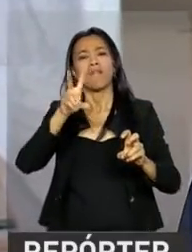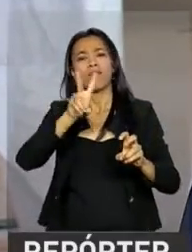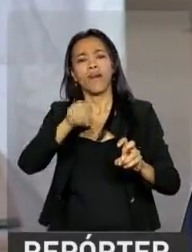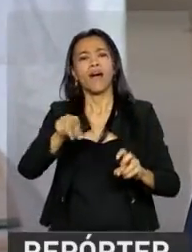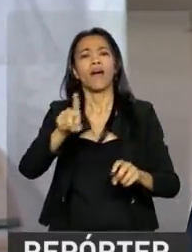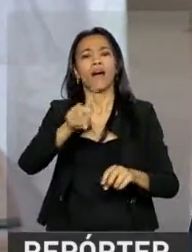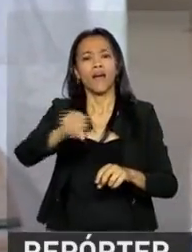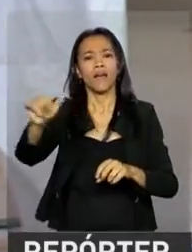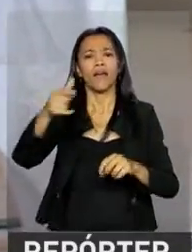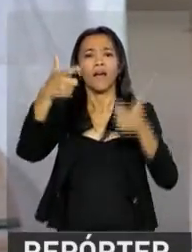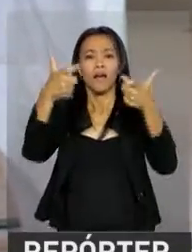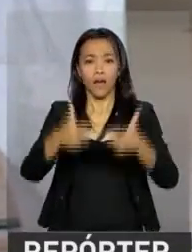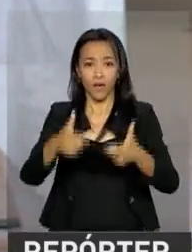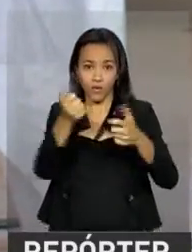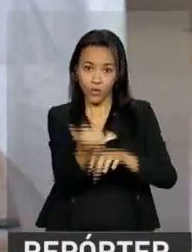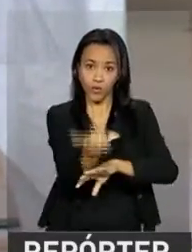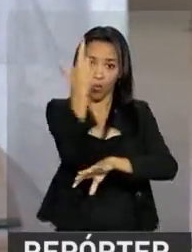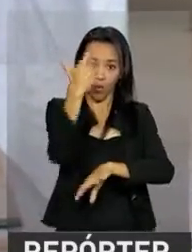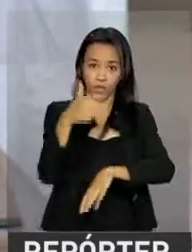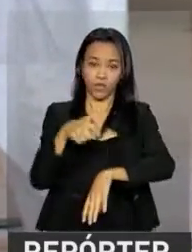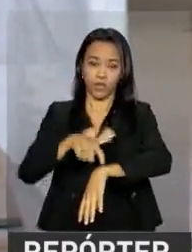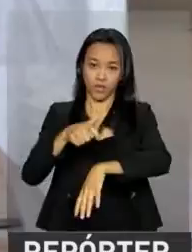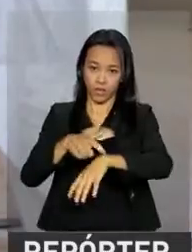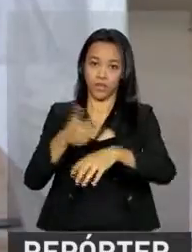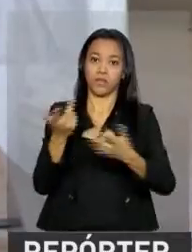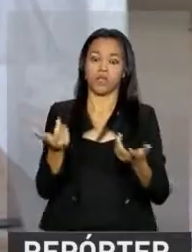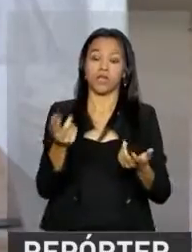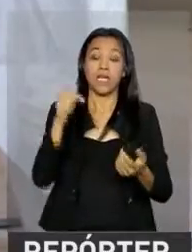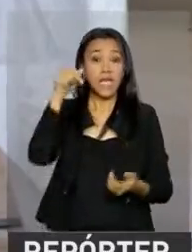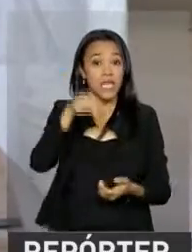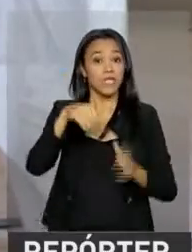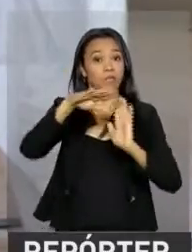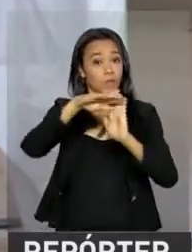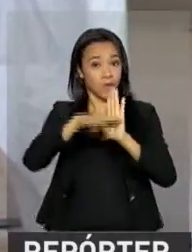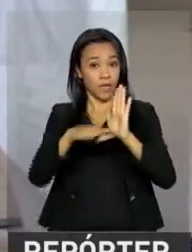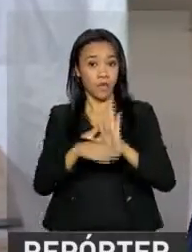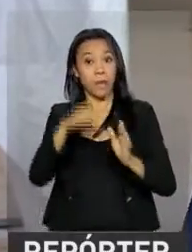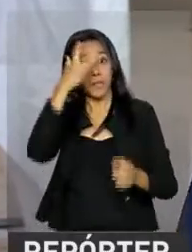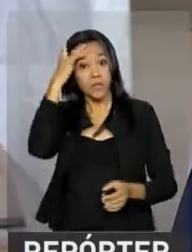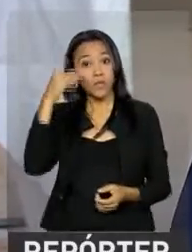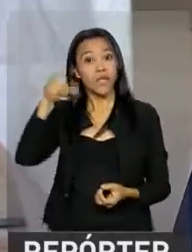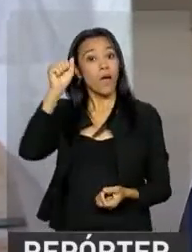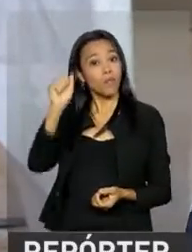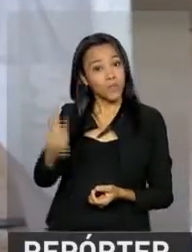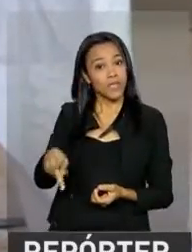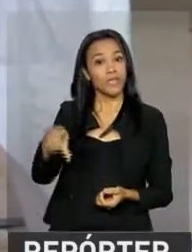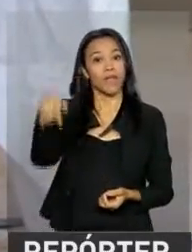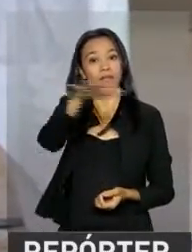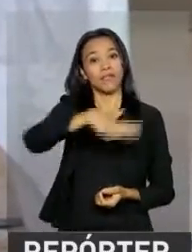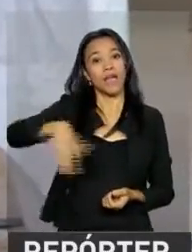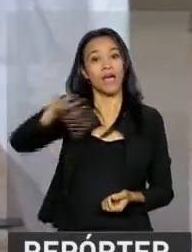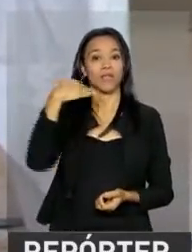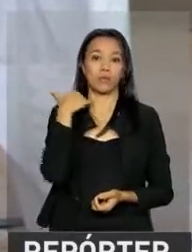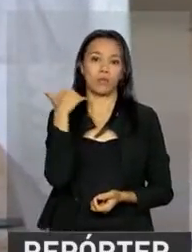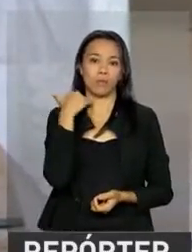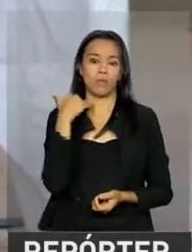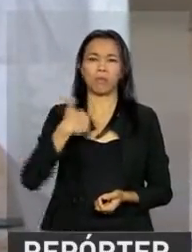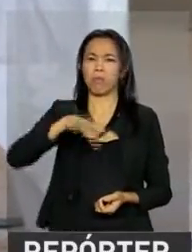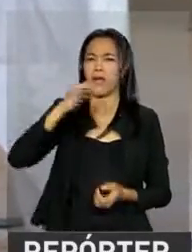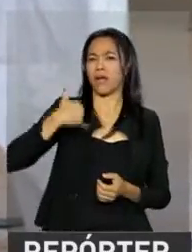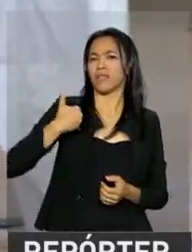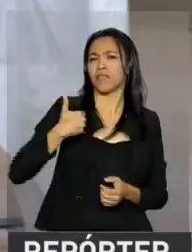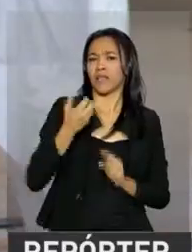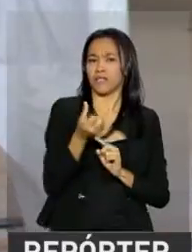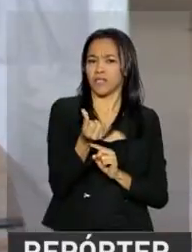Centro Cultural Banco do Brasil. Bom, por meio desse programa, aposentados do sistema bancário com mais de 60 anos